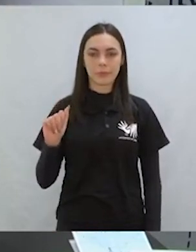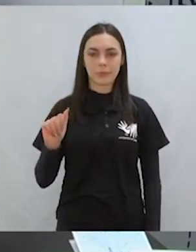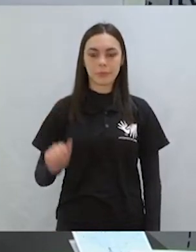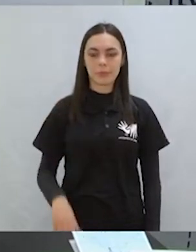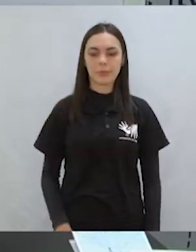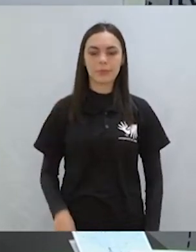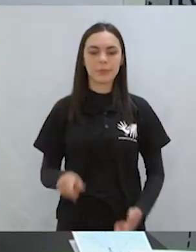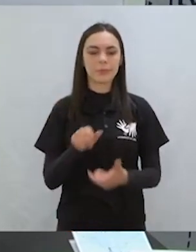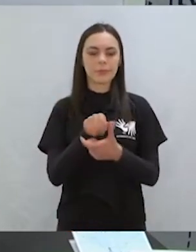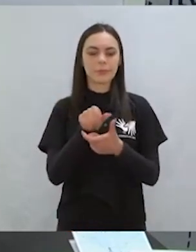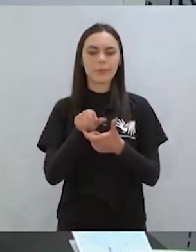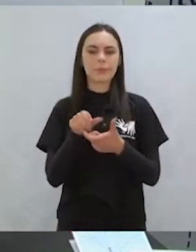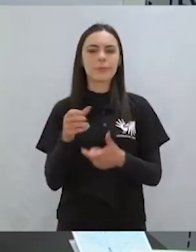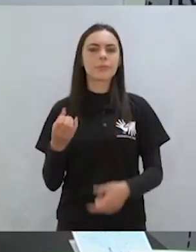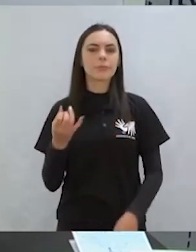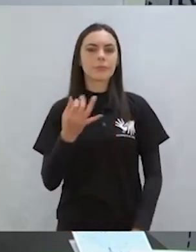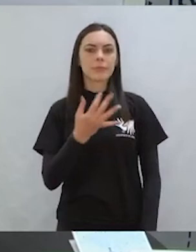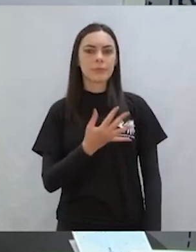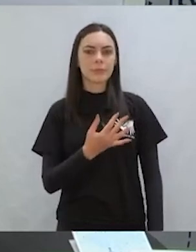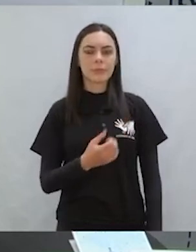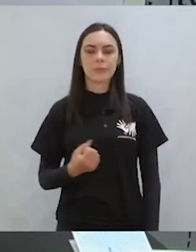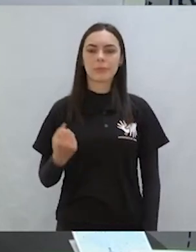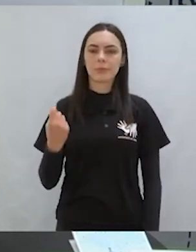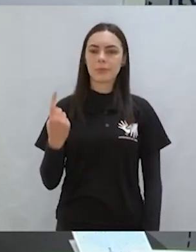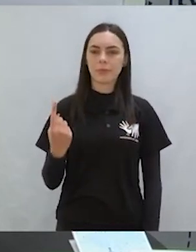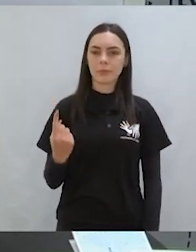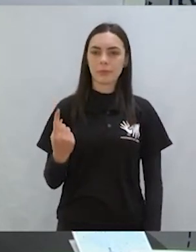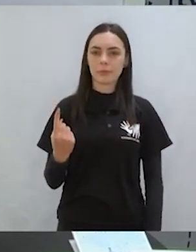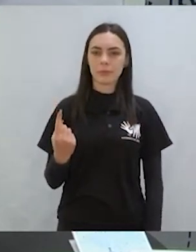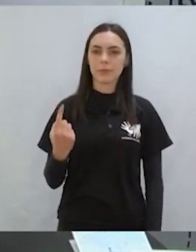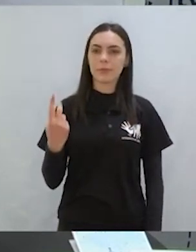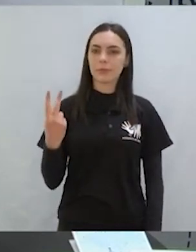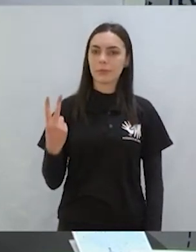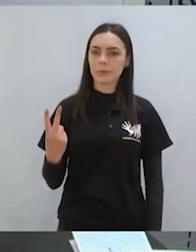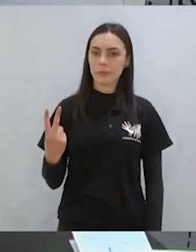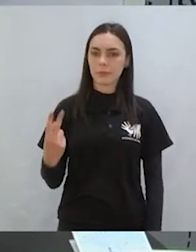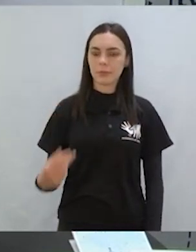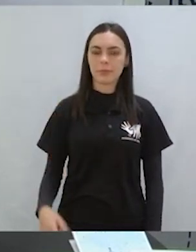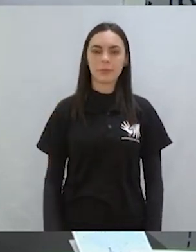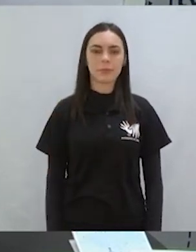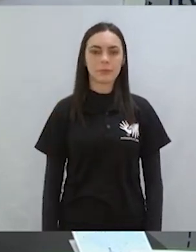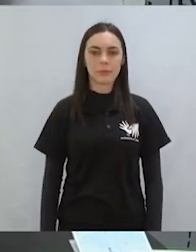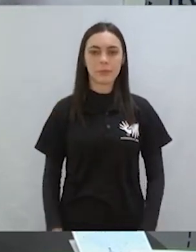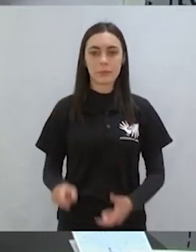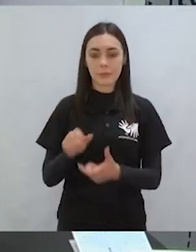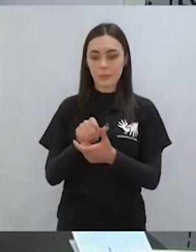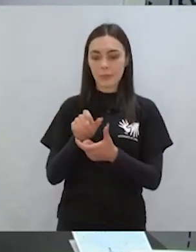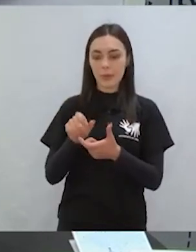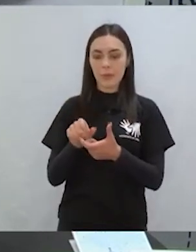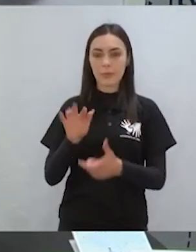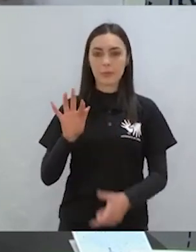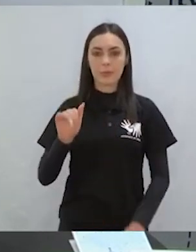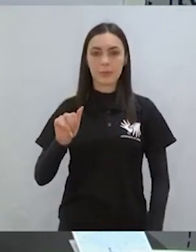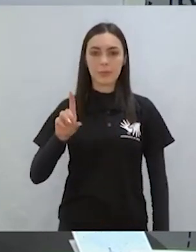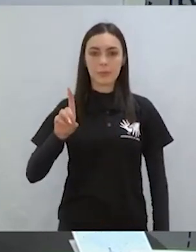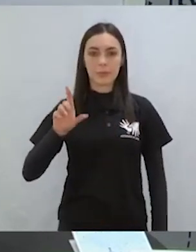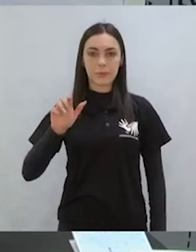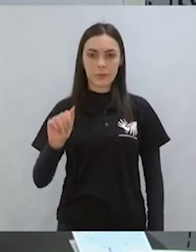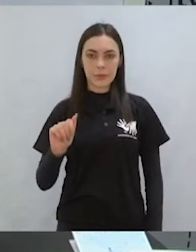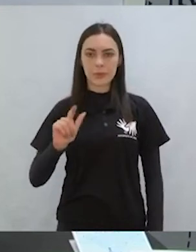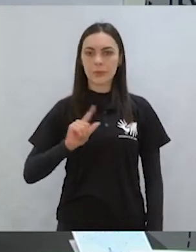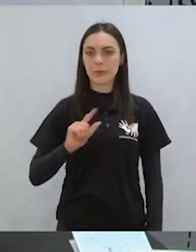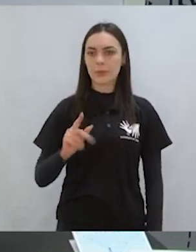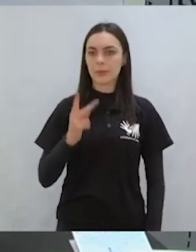Fada. Quantas sílabas? Uma, duas. A palavra fada